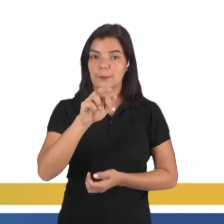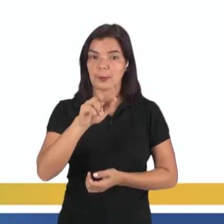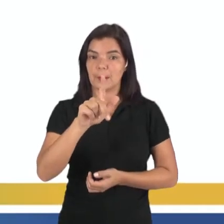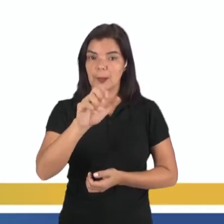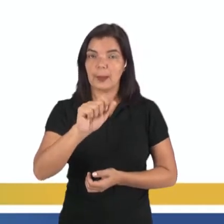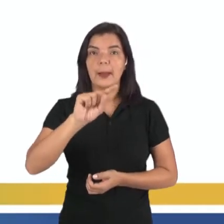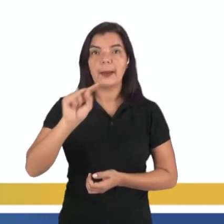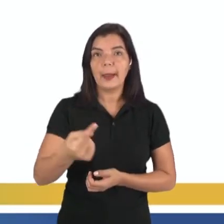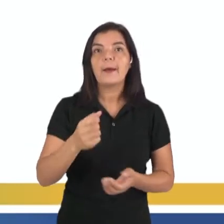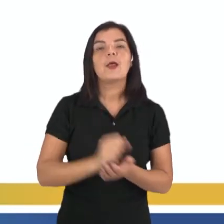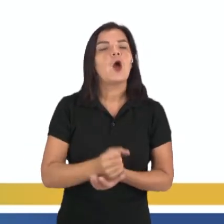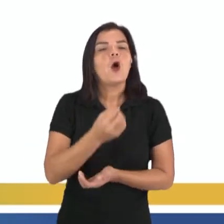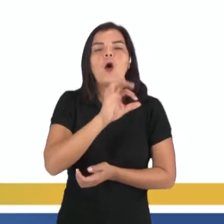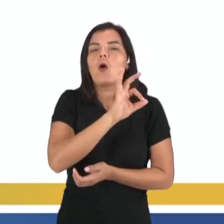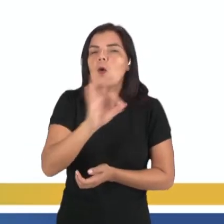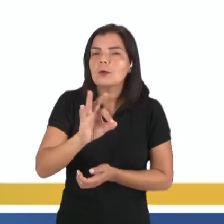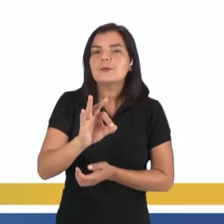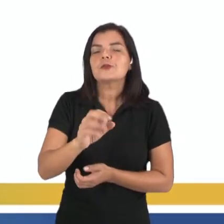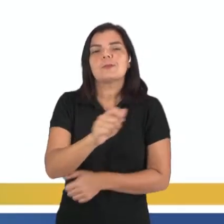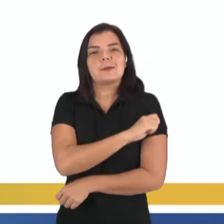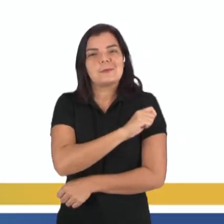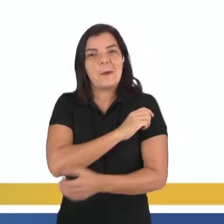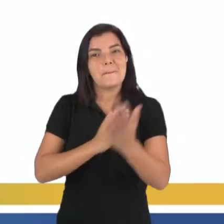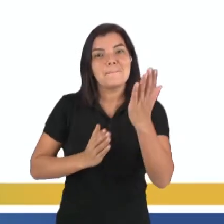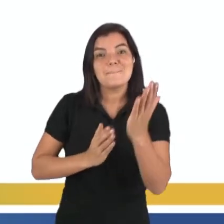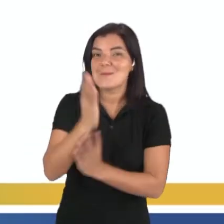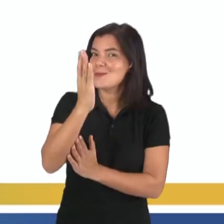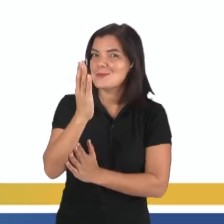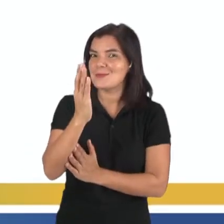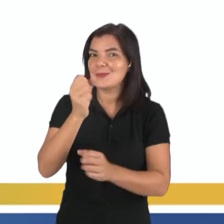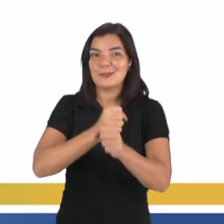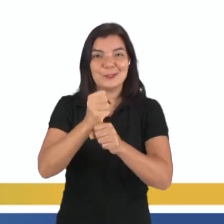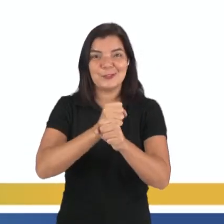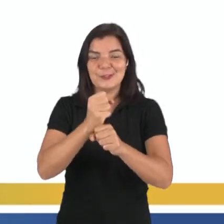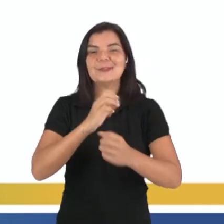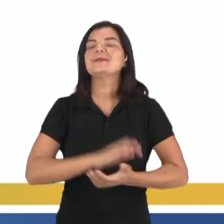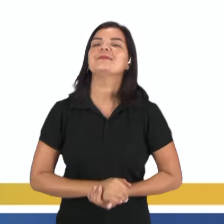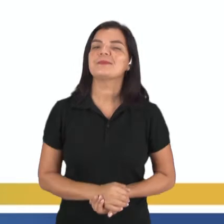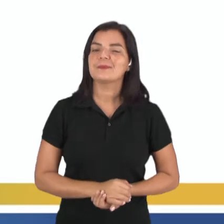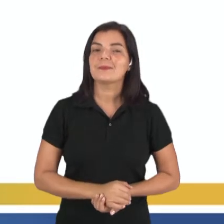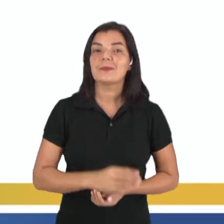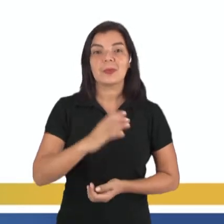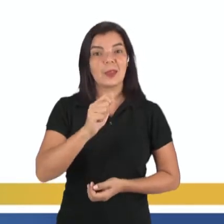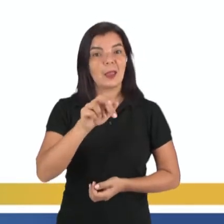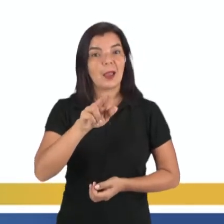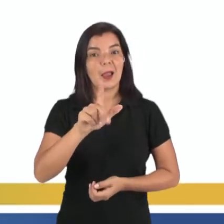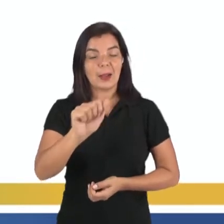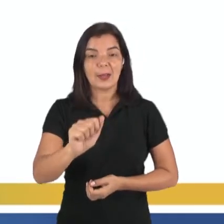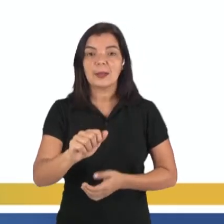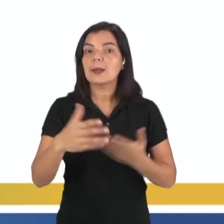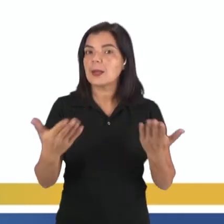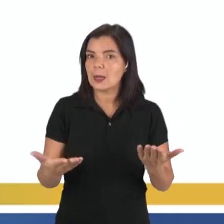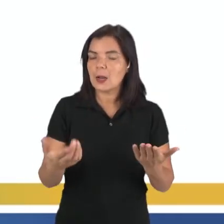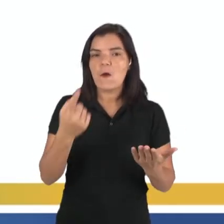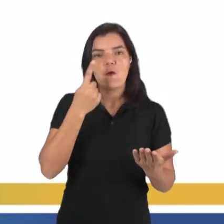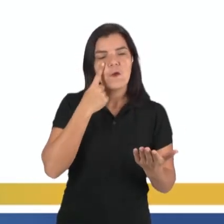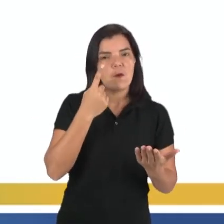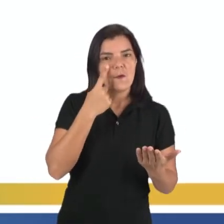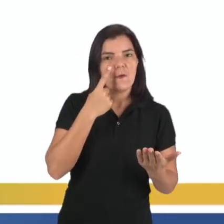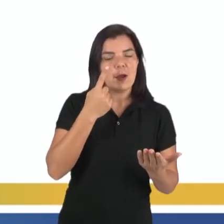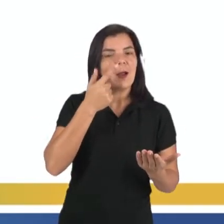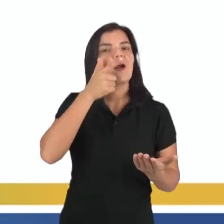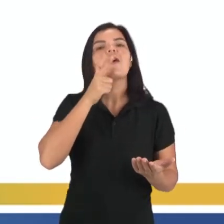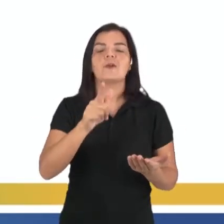que é uma ótima aluna, passou de ano direto, né? Carla, a qual é uma ótima aluna. Vejamos